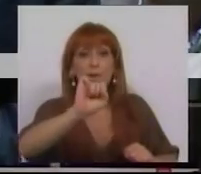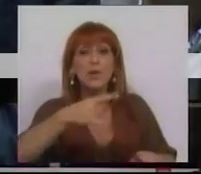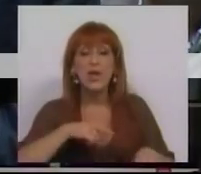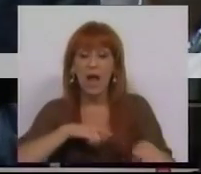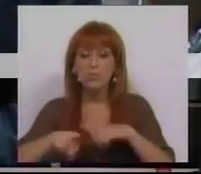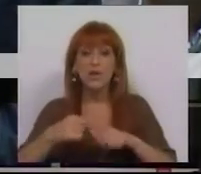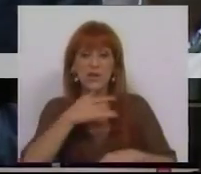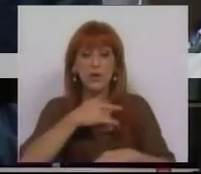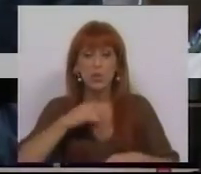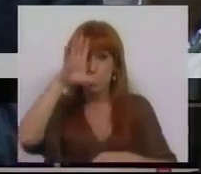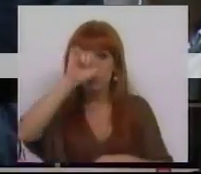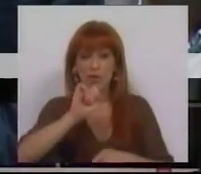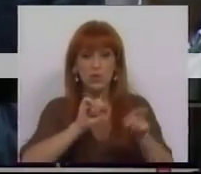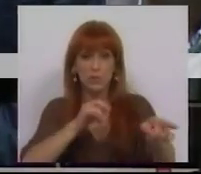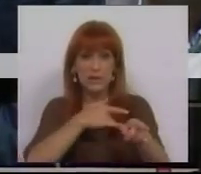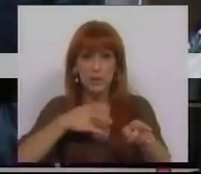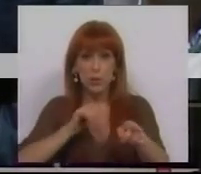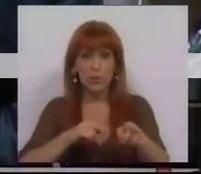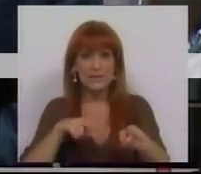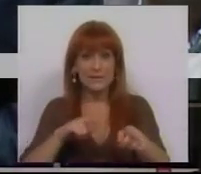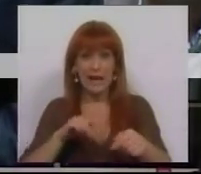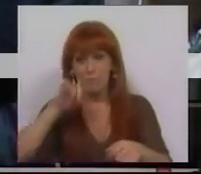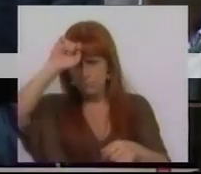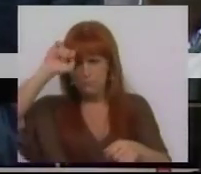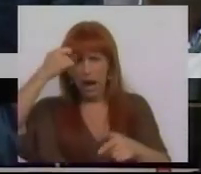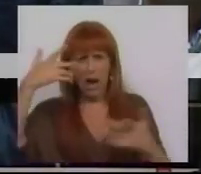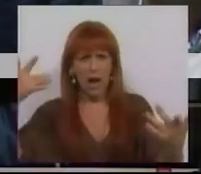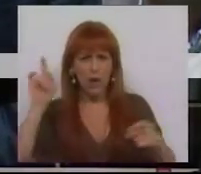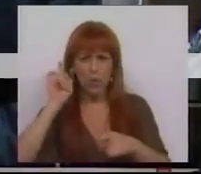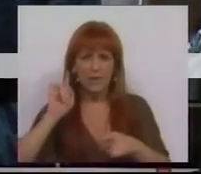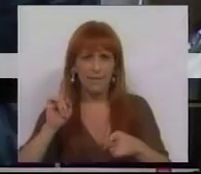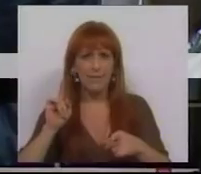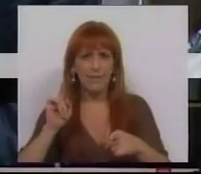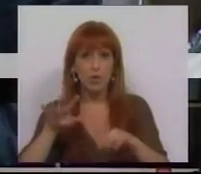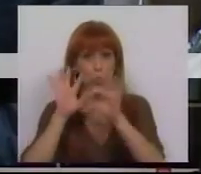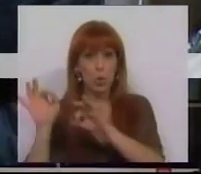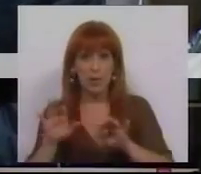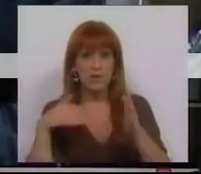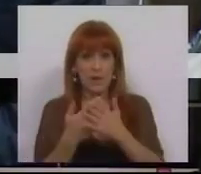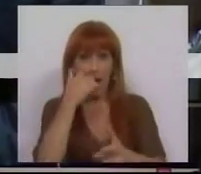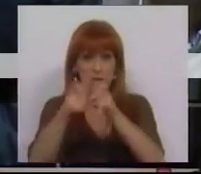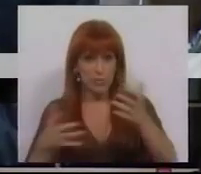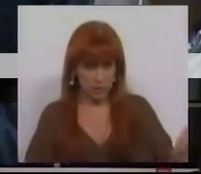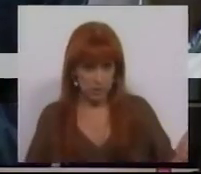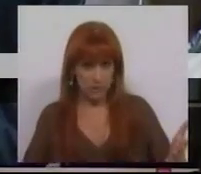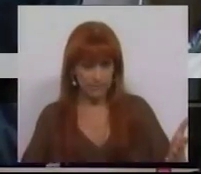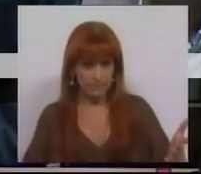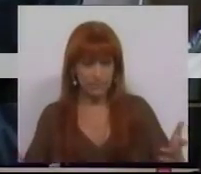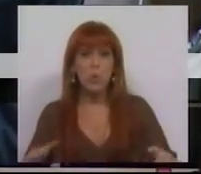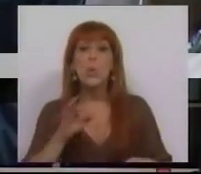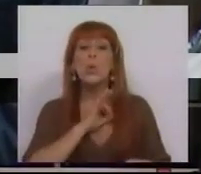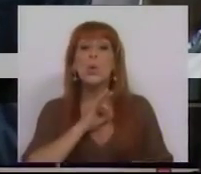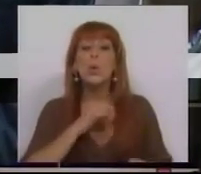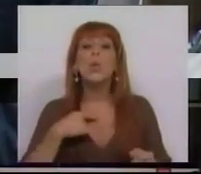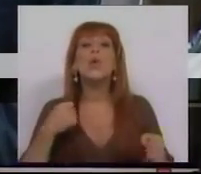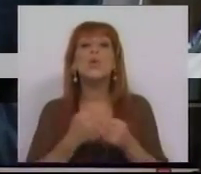a política de saúde do ministro Paulo Macedo, está a comprometer a qualidade dos cuidados prestados. E